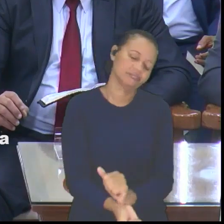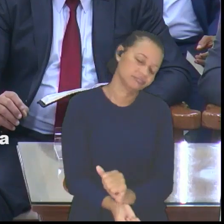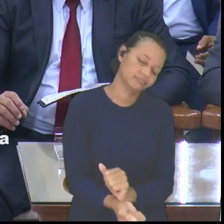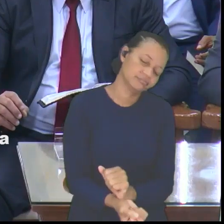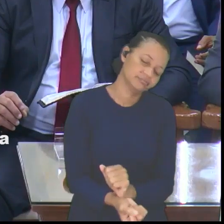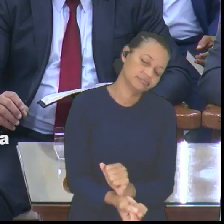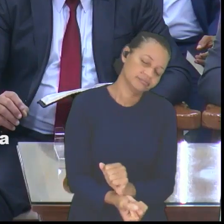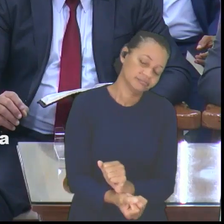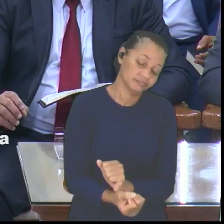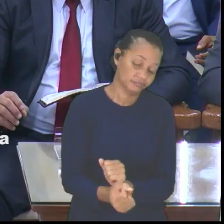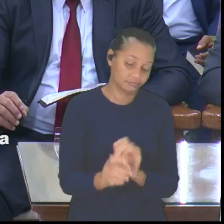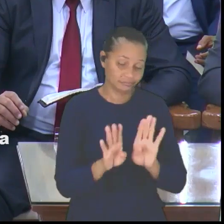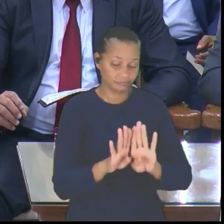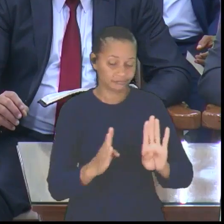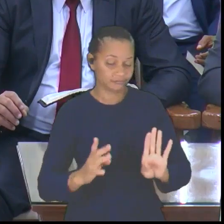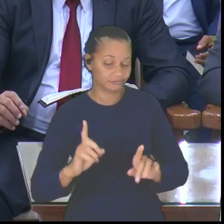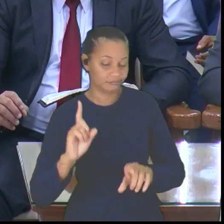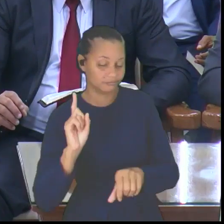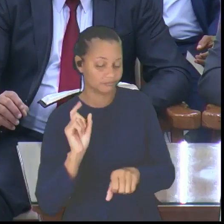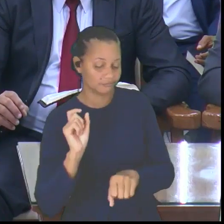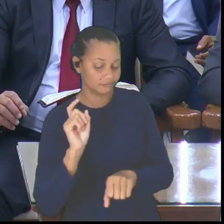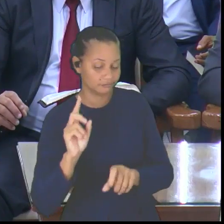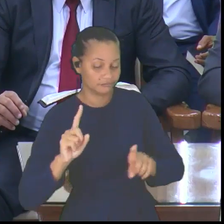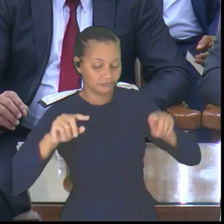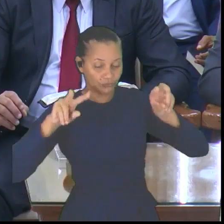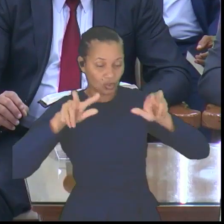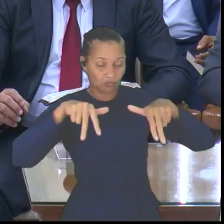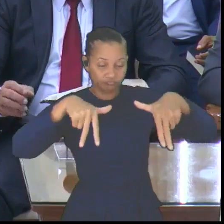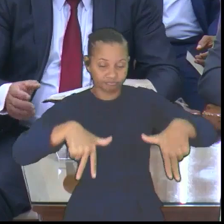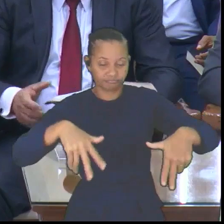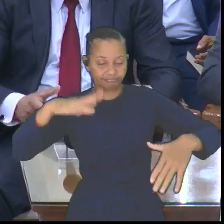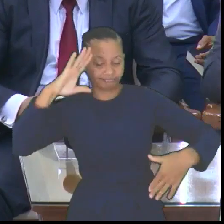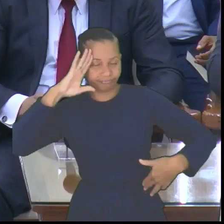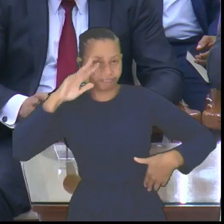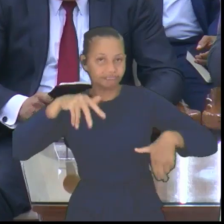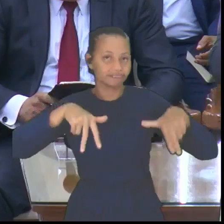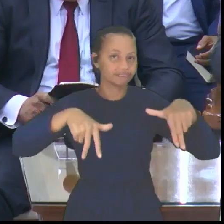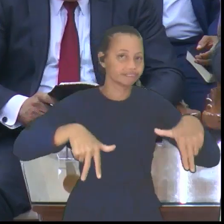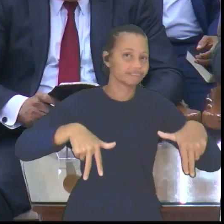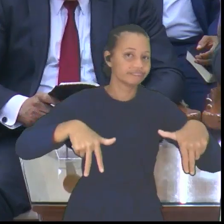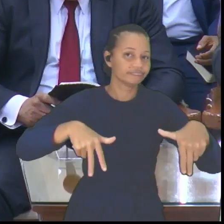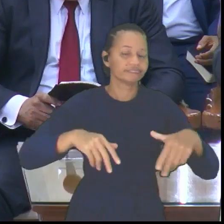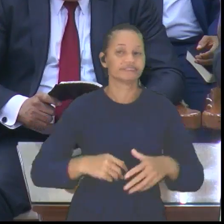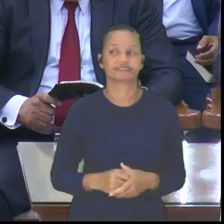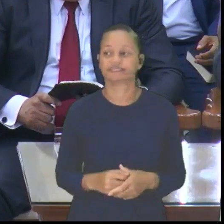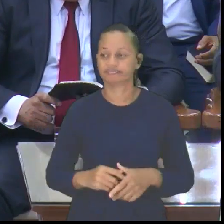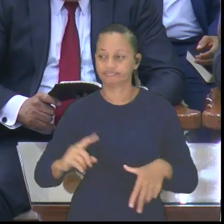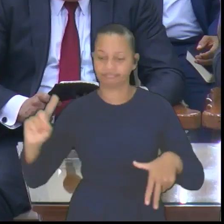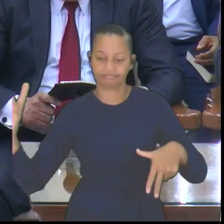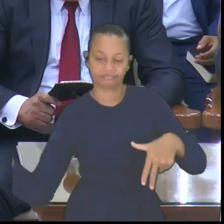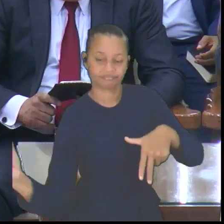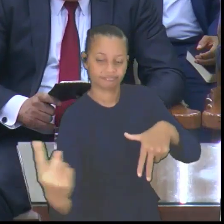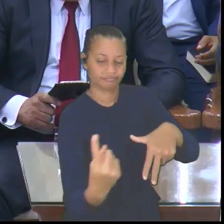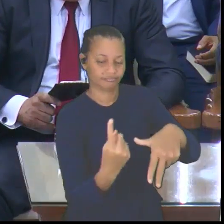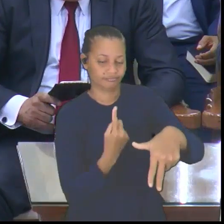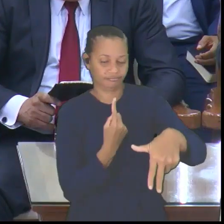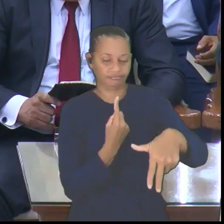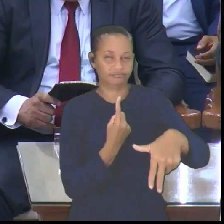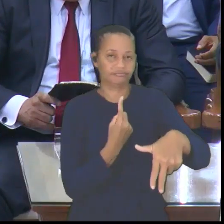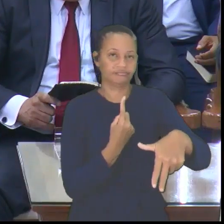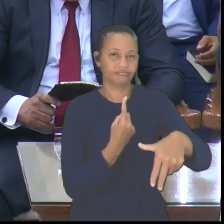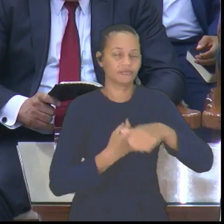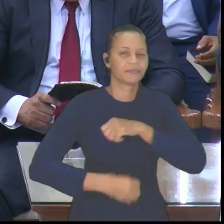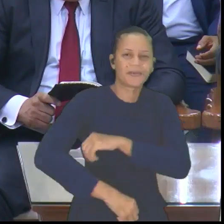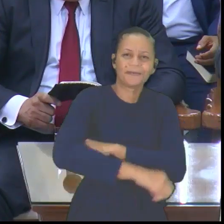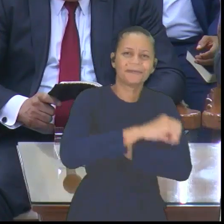diante da porta guardavam a prisão. Esse é o versículo 7. E eis que sobreveio o anjo do Senhor. Precisou nem virar o dia,